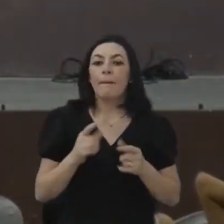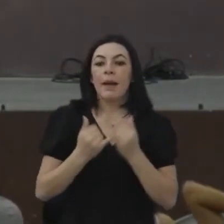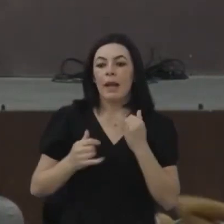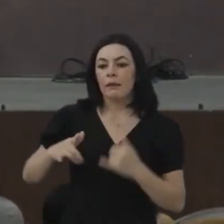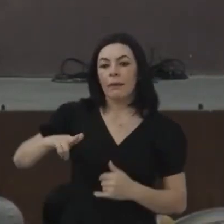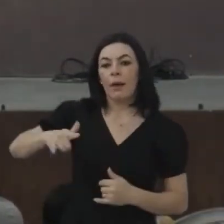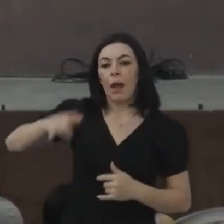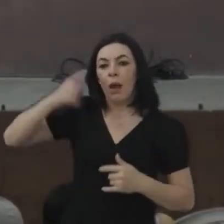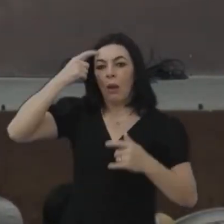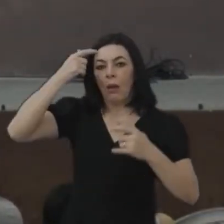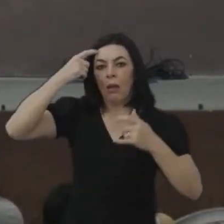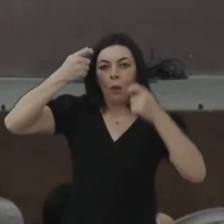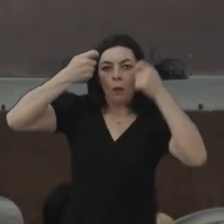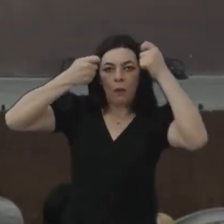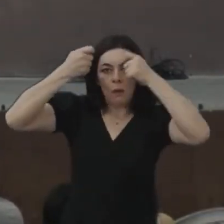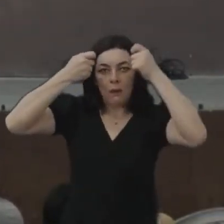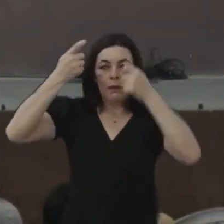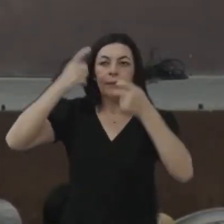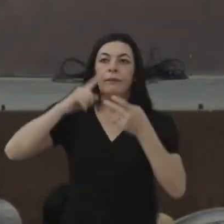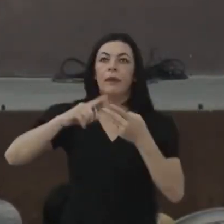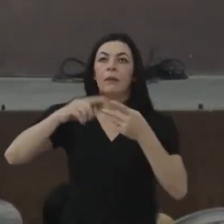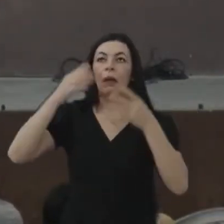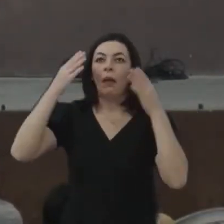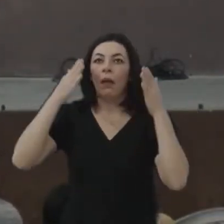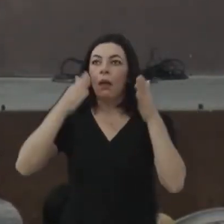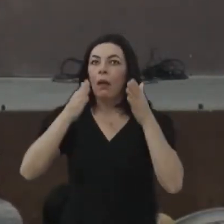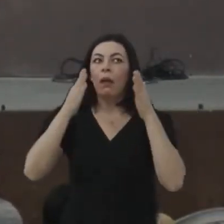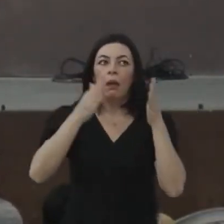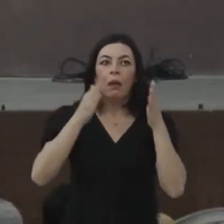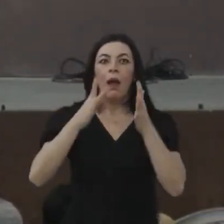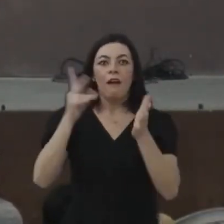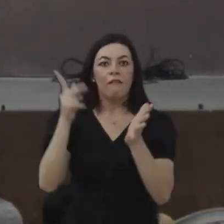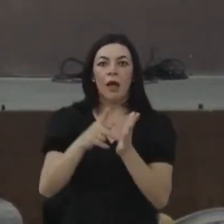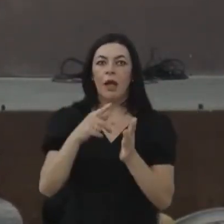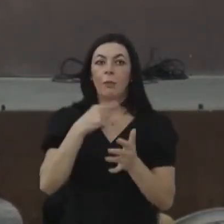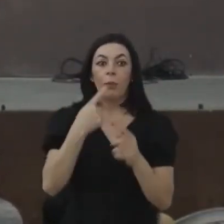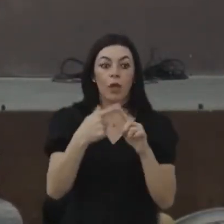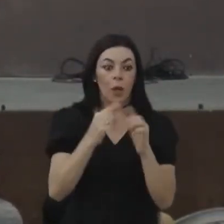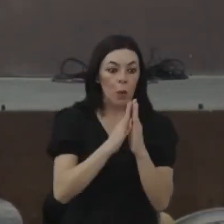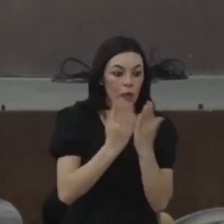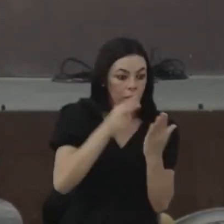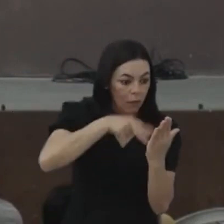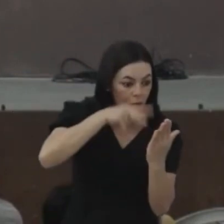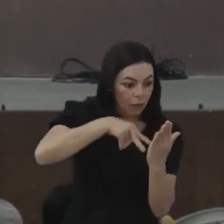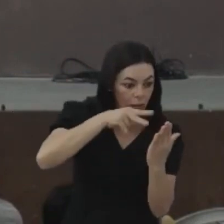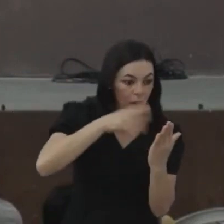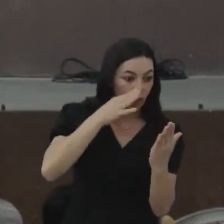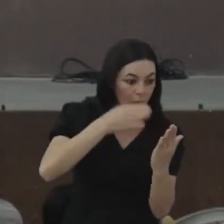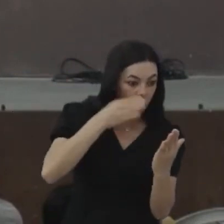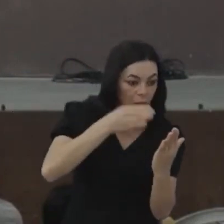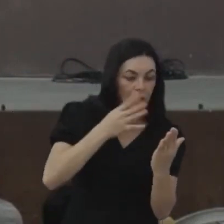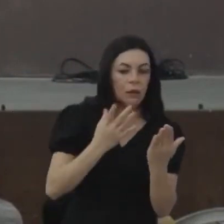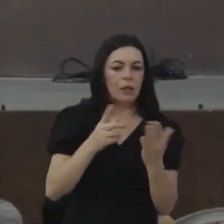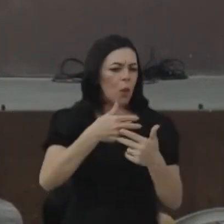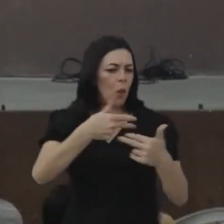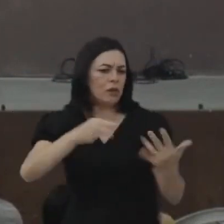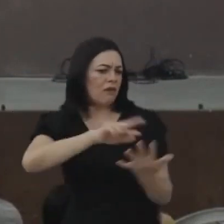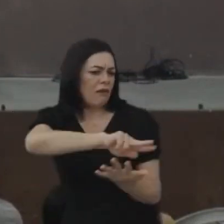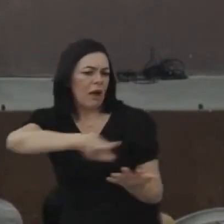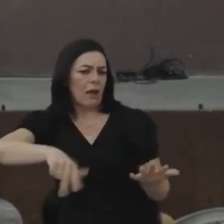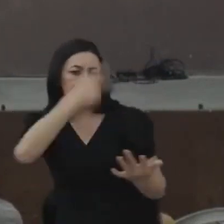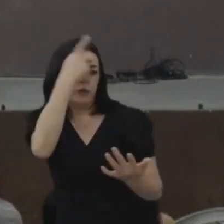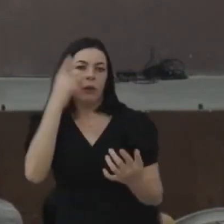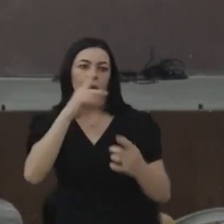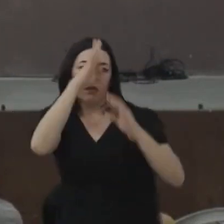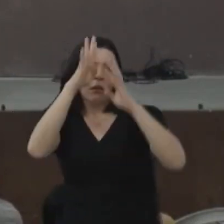manipuladas mentalmente por alguém, alienadas da realidade por causa de um livro, e muitas outras coisas mais terríveis são ditas